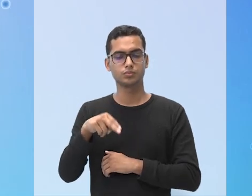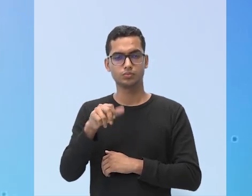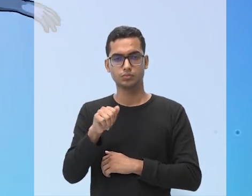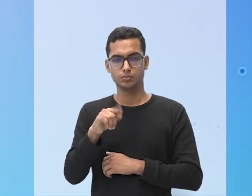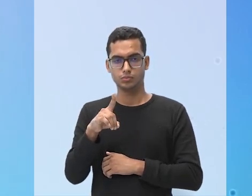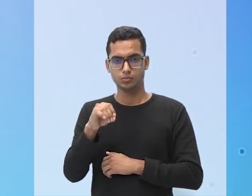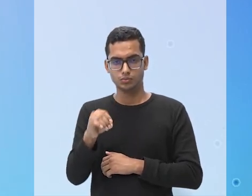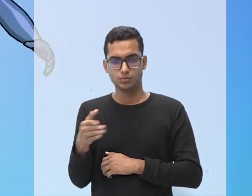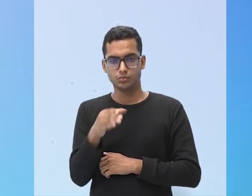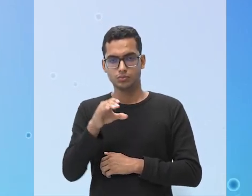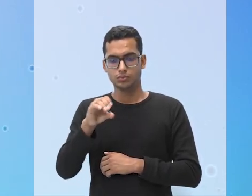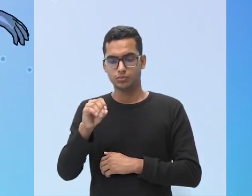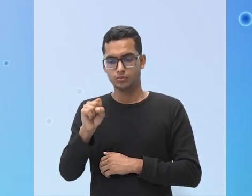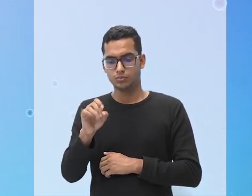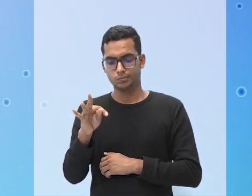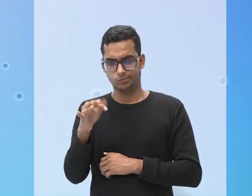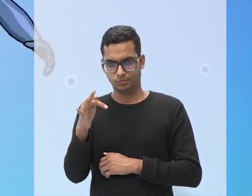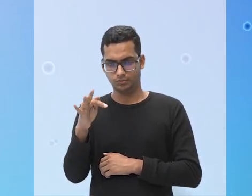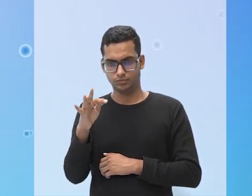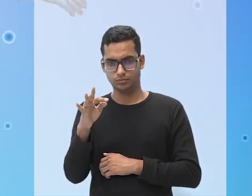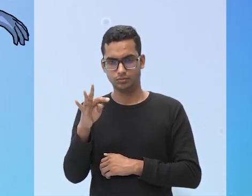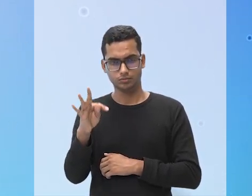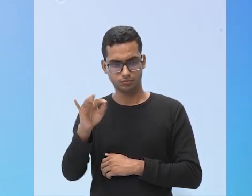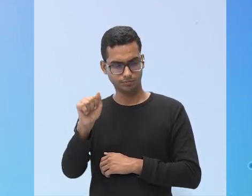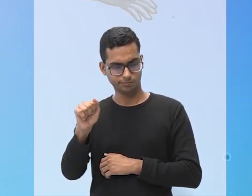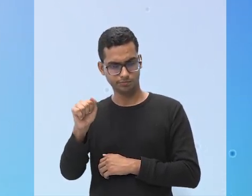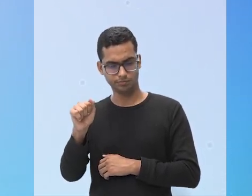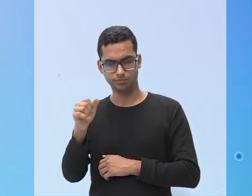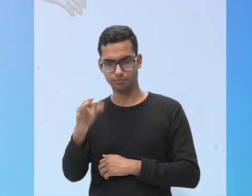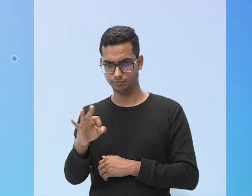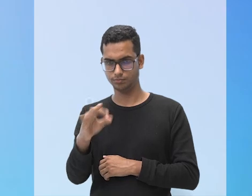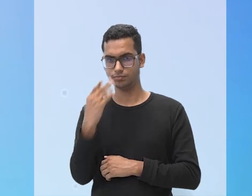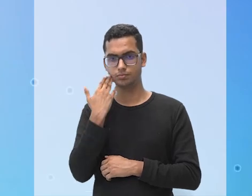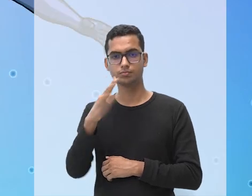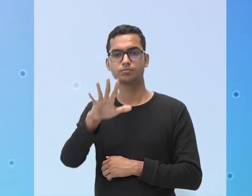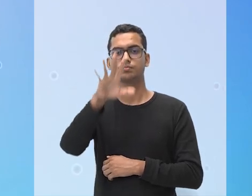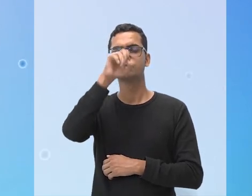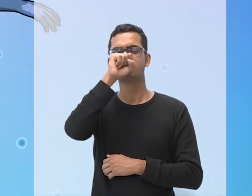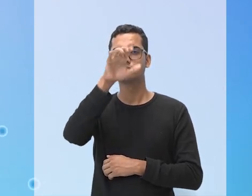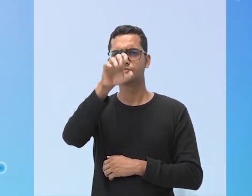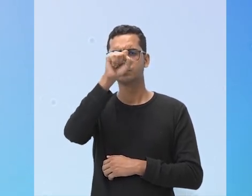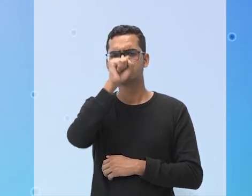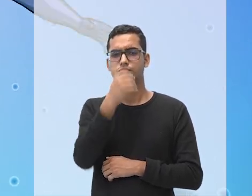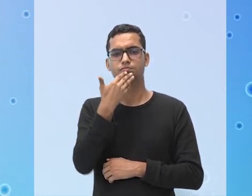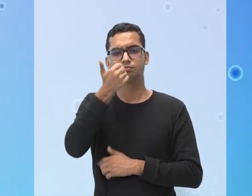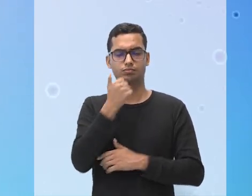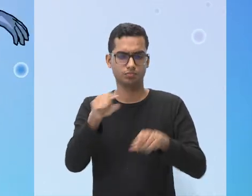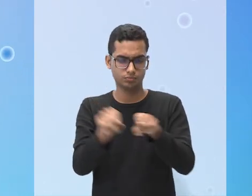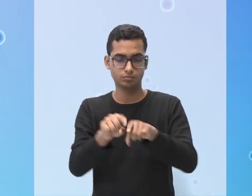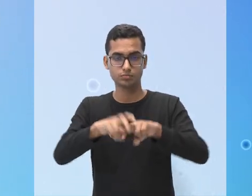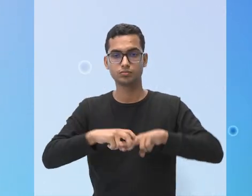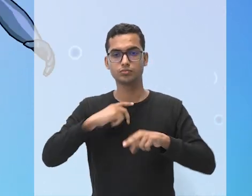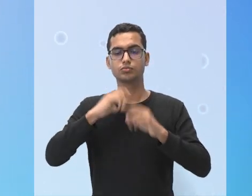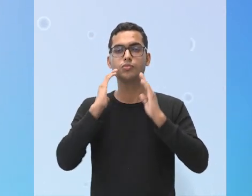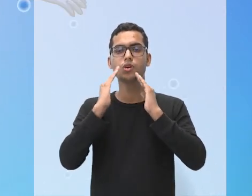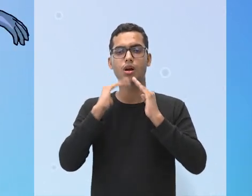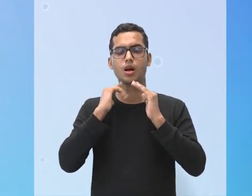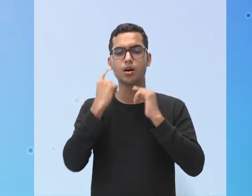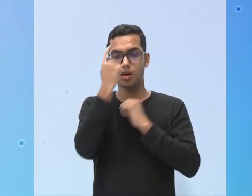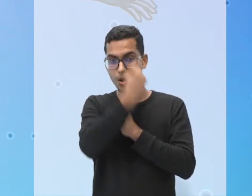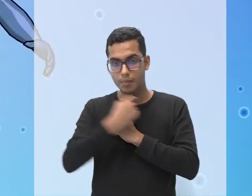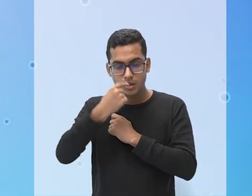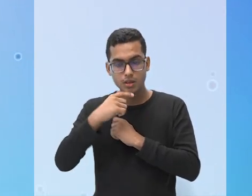aí percebam os braços e as pernas trabalhando alternadamente também, certo? Então, esse é o nosso